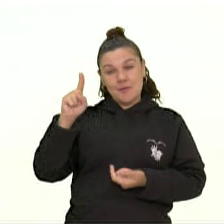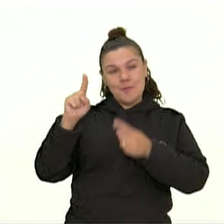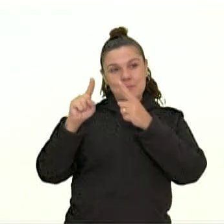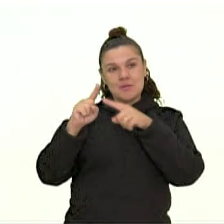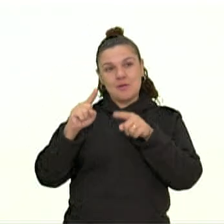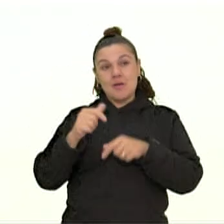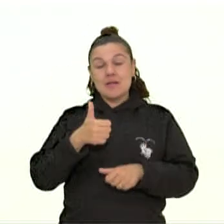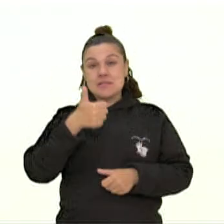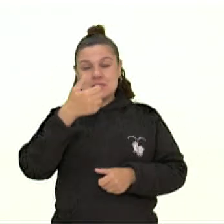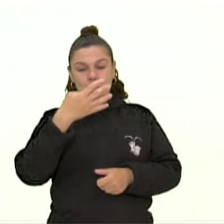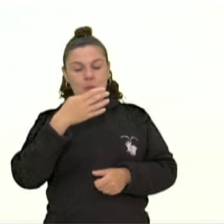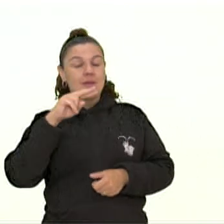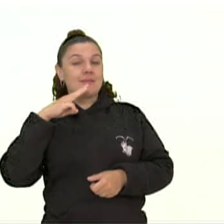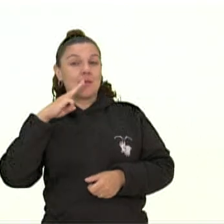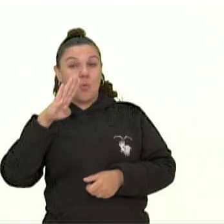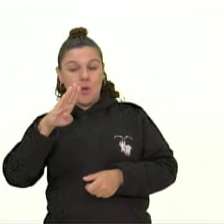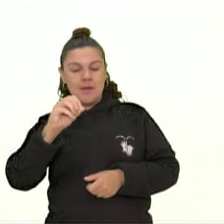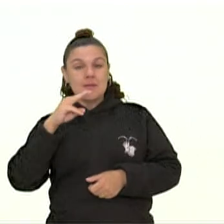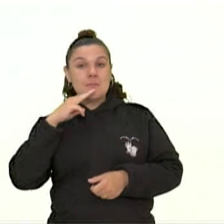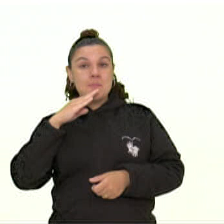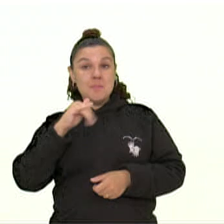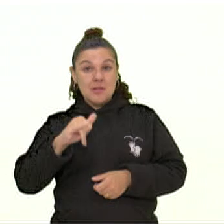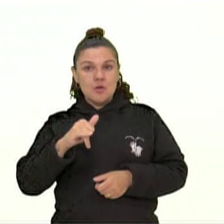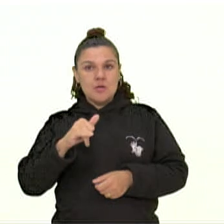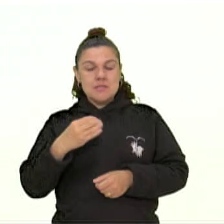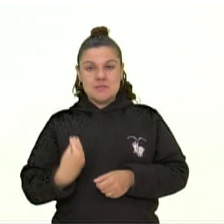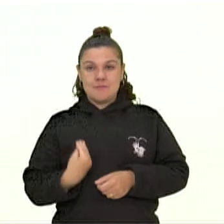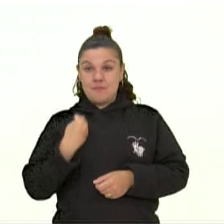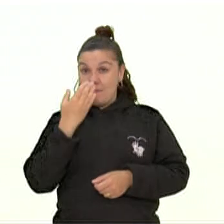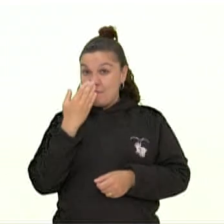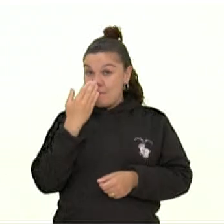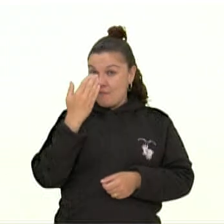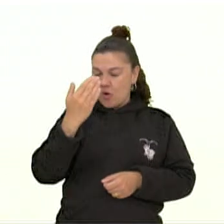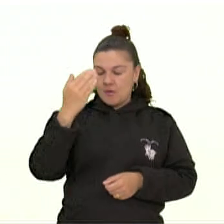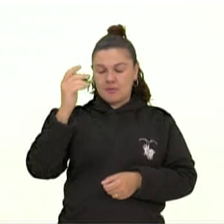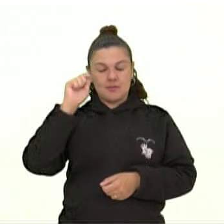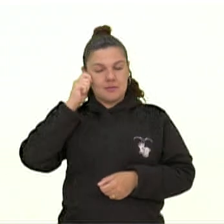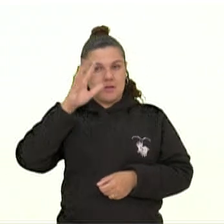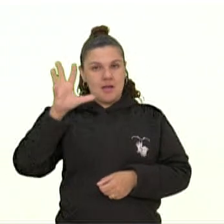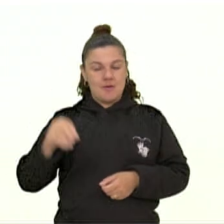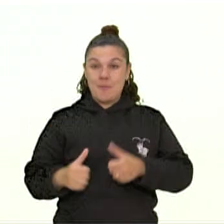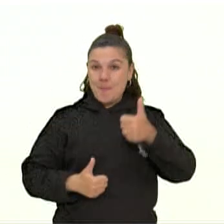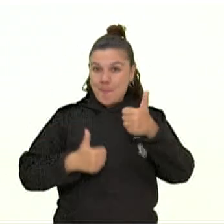finalizar, ó, 140 milhões de africanos vivem fora do continente africano.